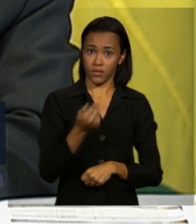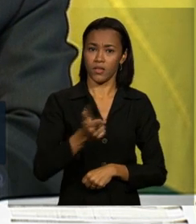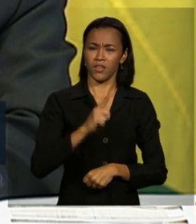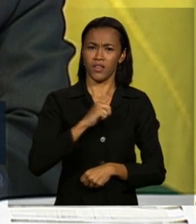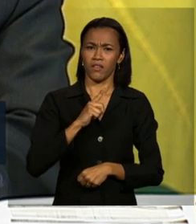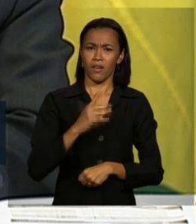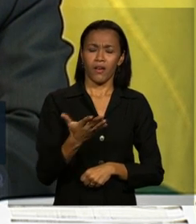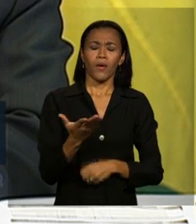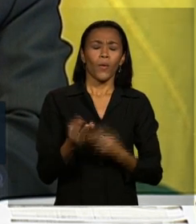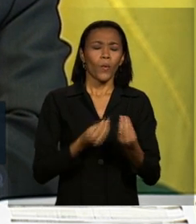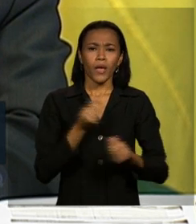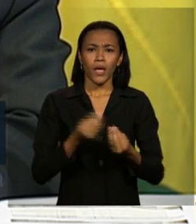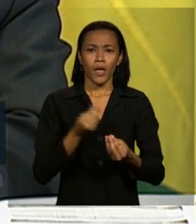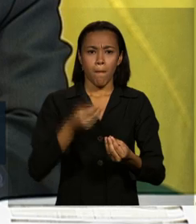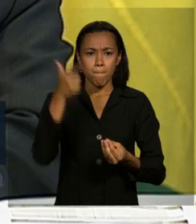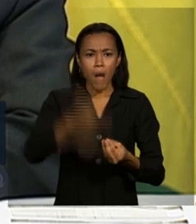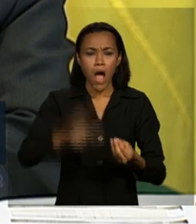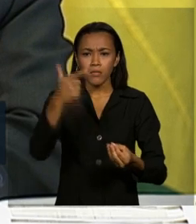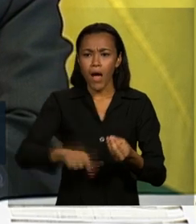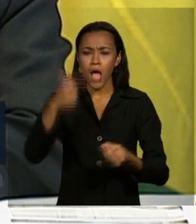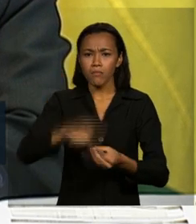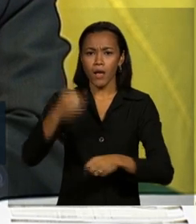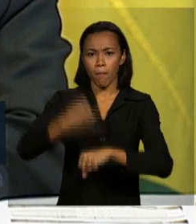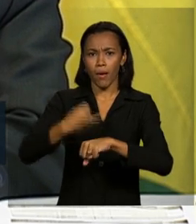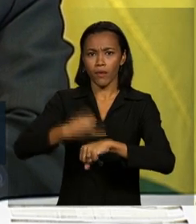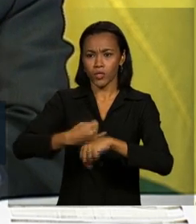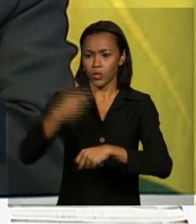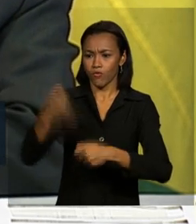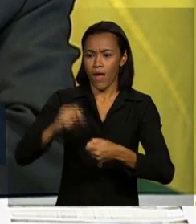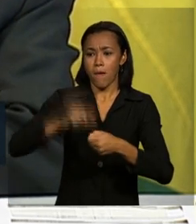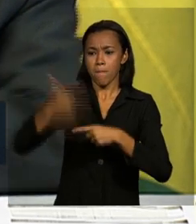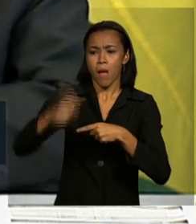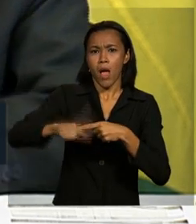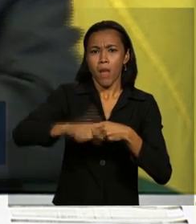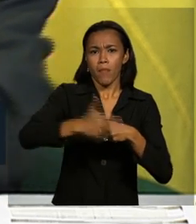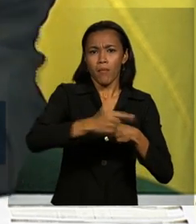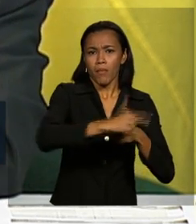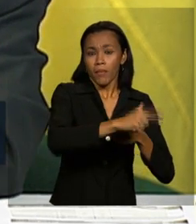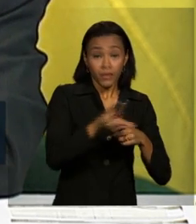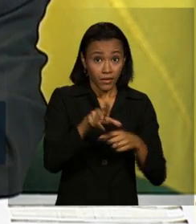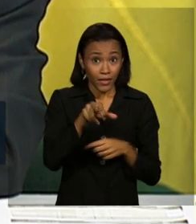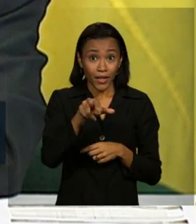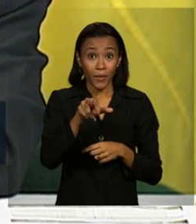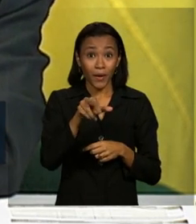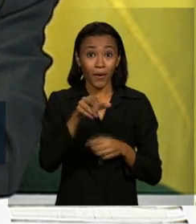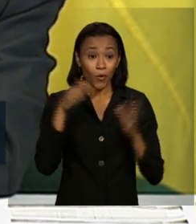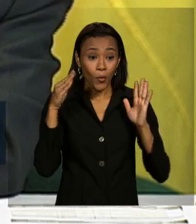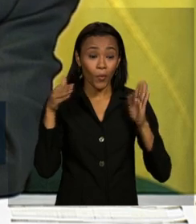disso uma escala de produção de de consumo de trilho compatível com a escala de uma unidade